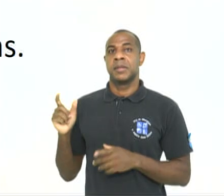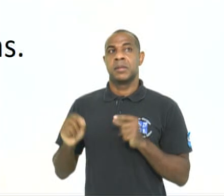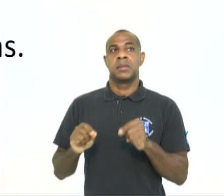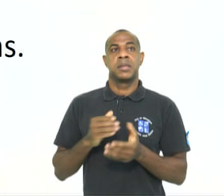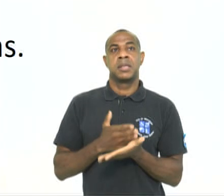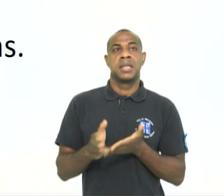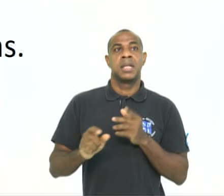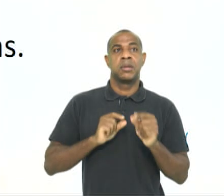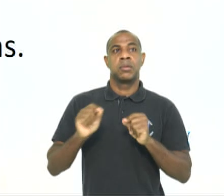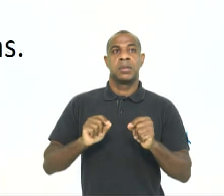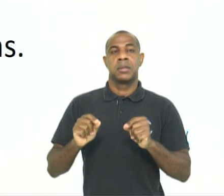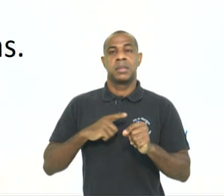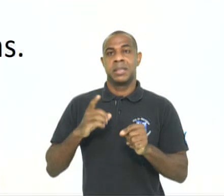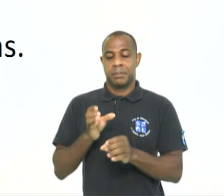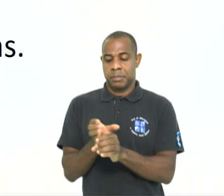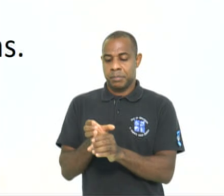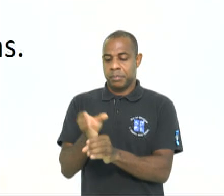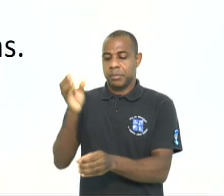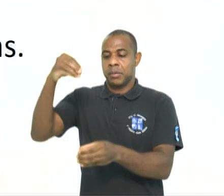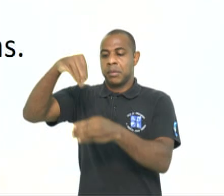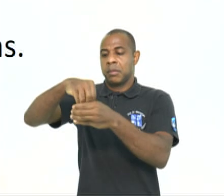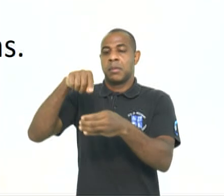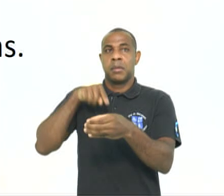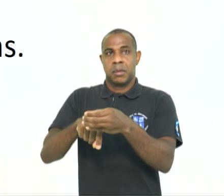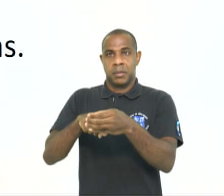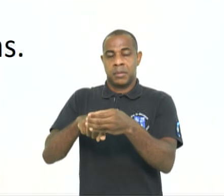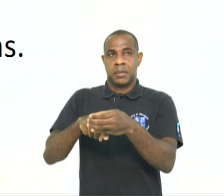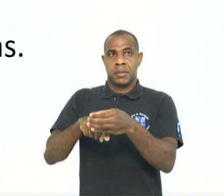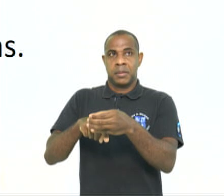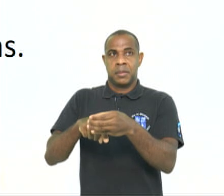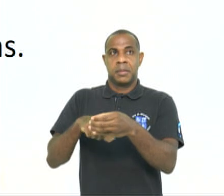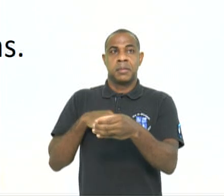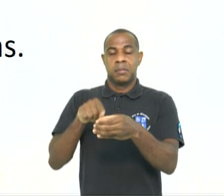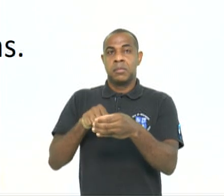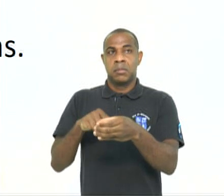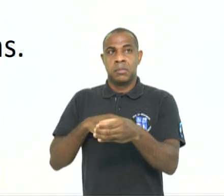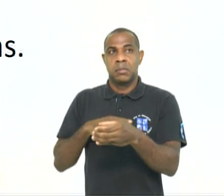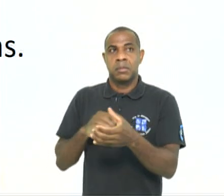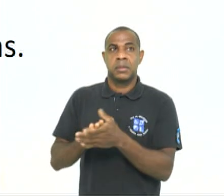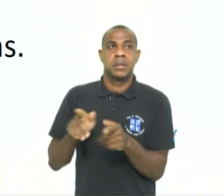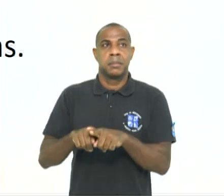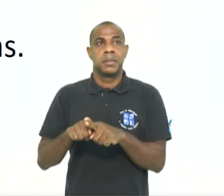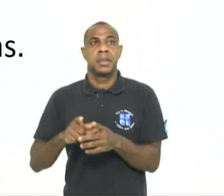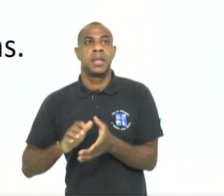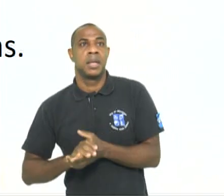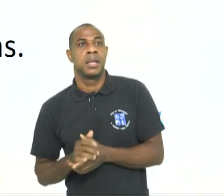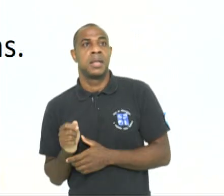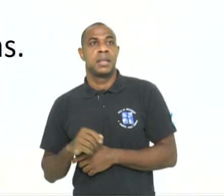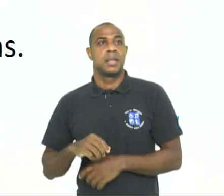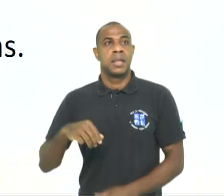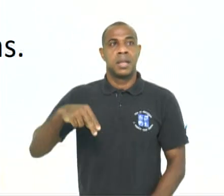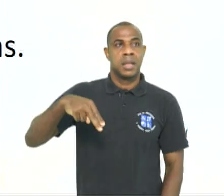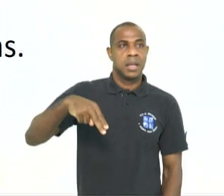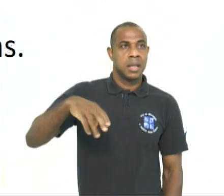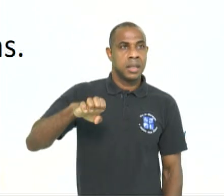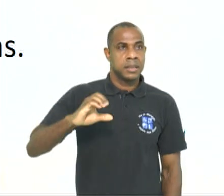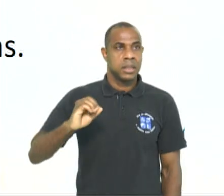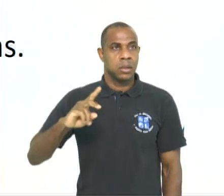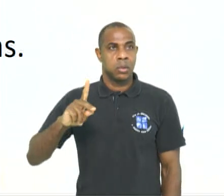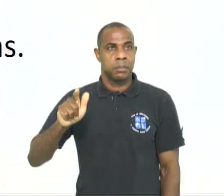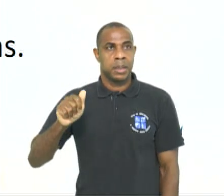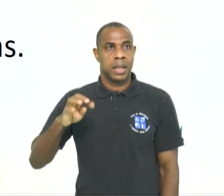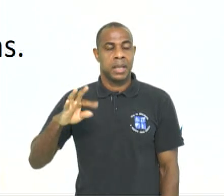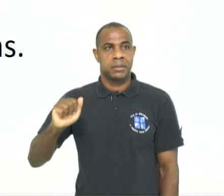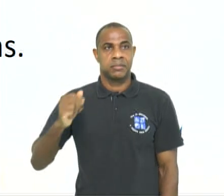inicia sempre lá na medula óssea, né? Com o aumento da proliferação de células neoplásicas, essa palavrinha neoplásicas tem a ver ali